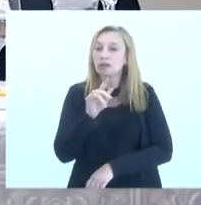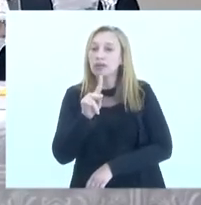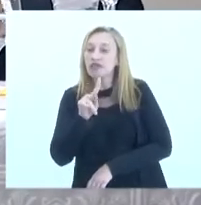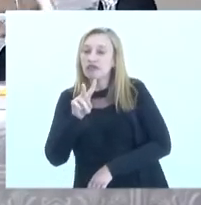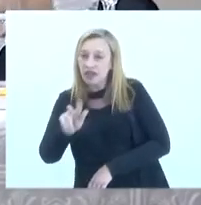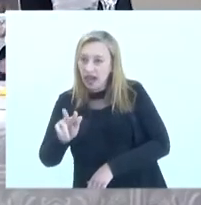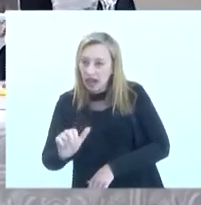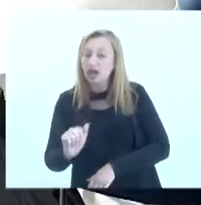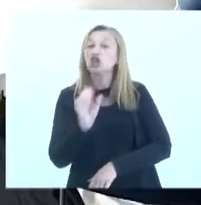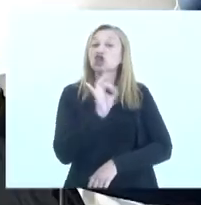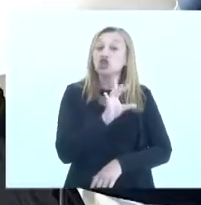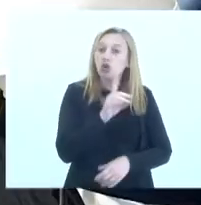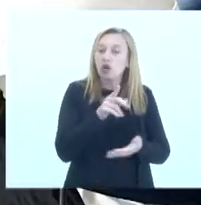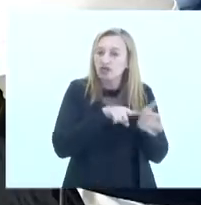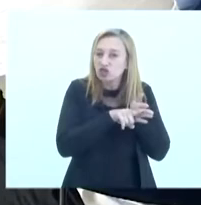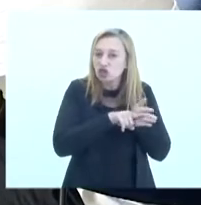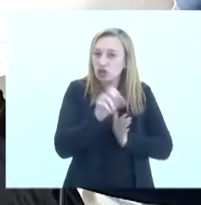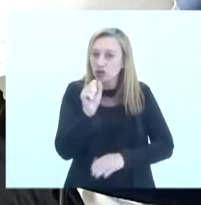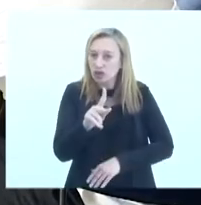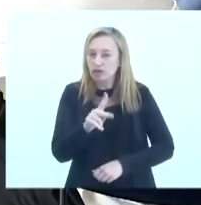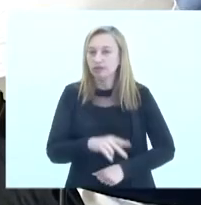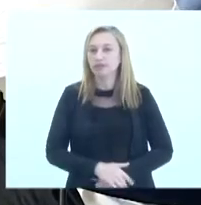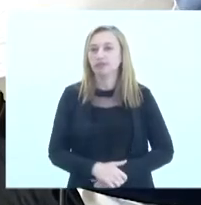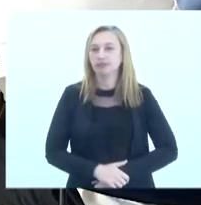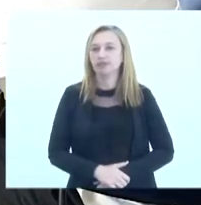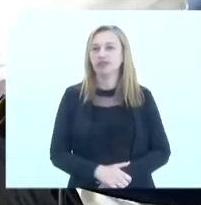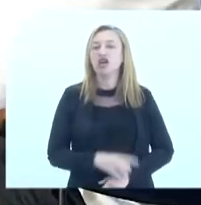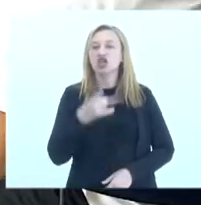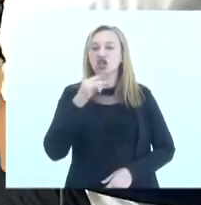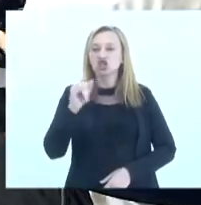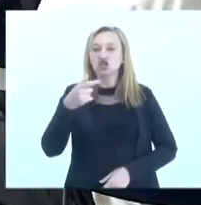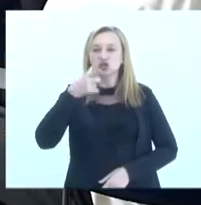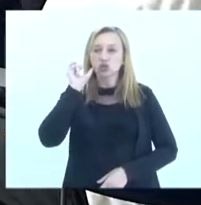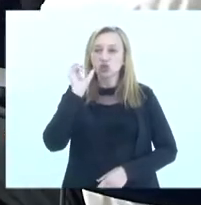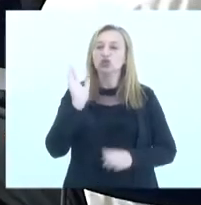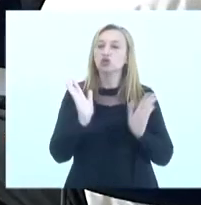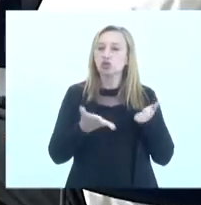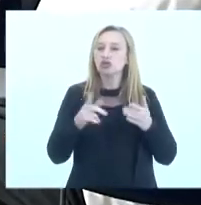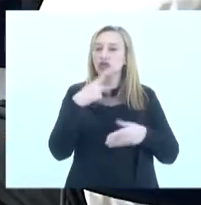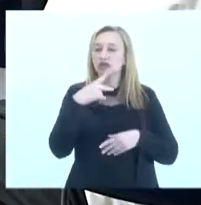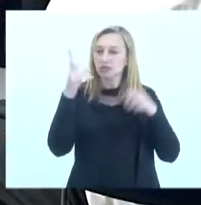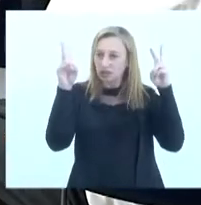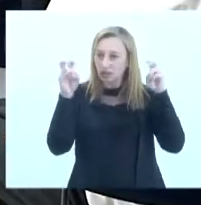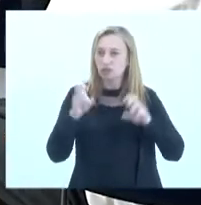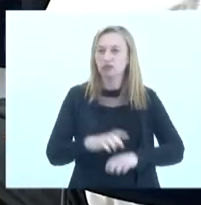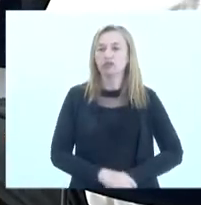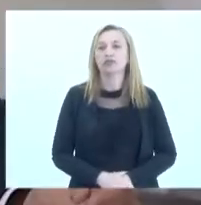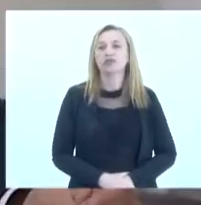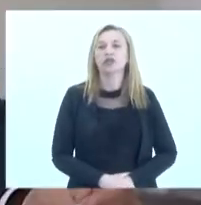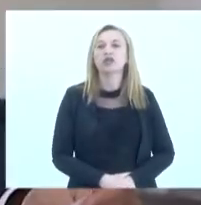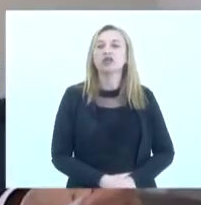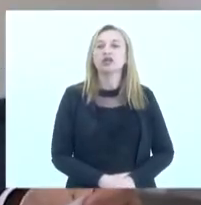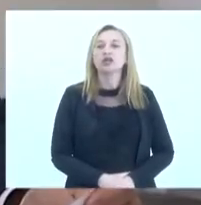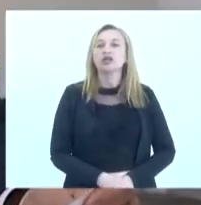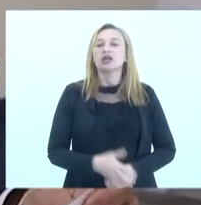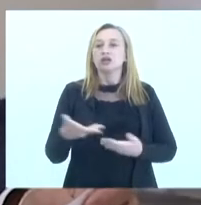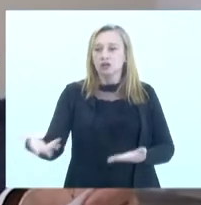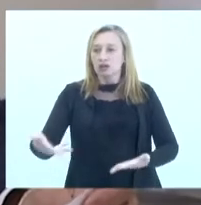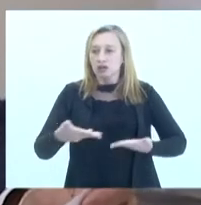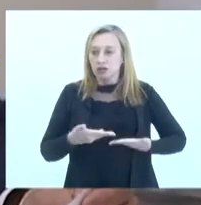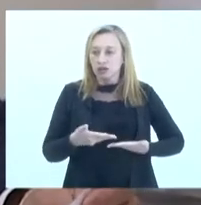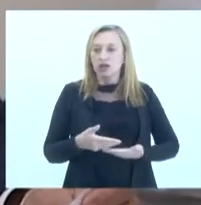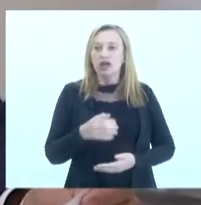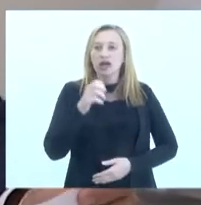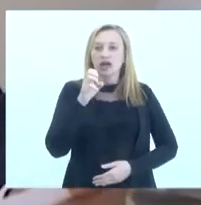tá bom? Isso, dia de ontem e hoje, nós tratamos essa questão. Queria convidar